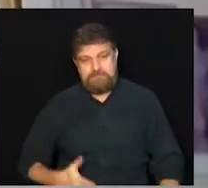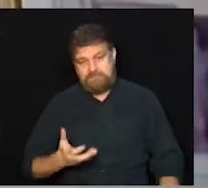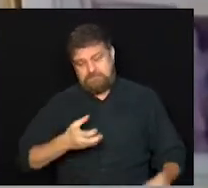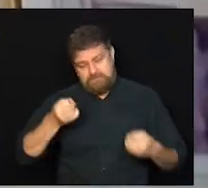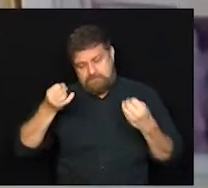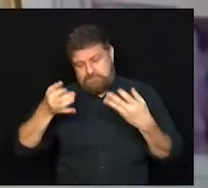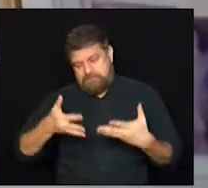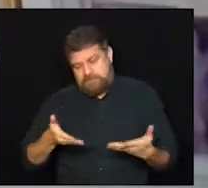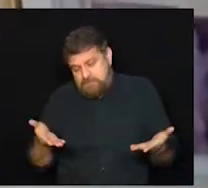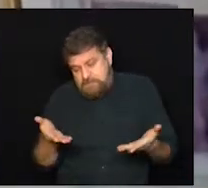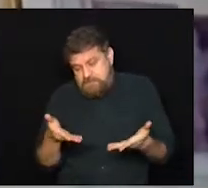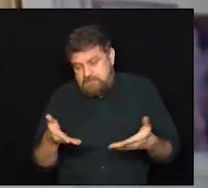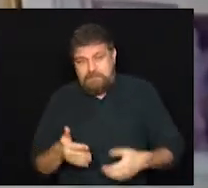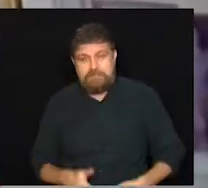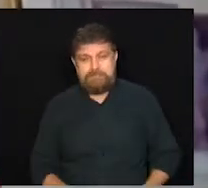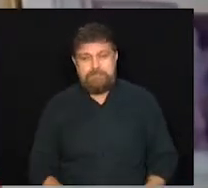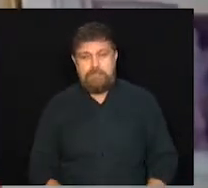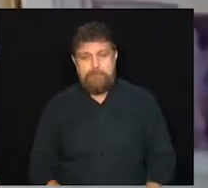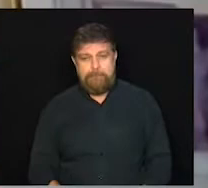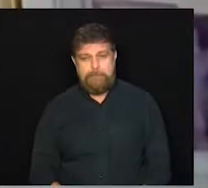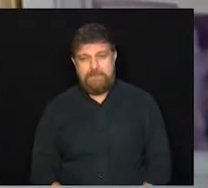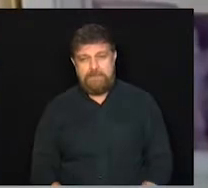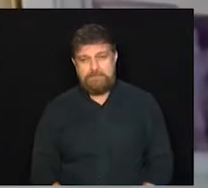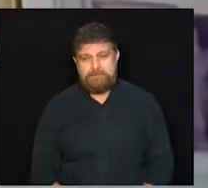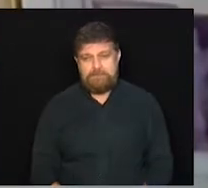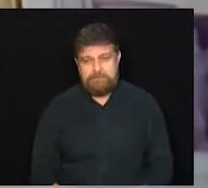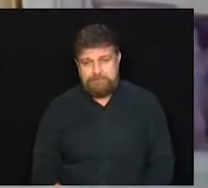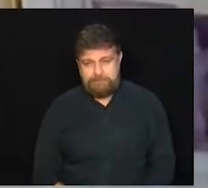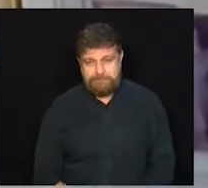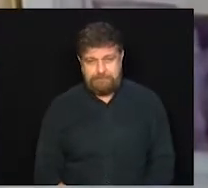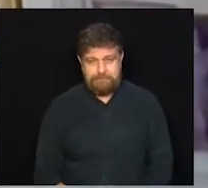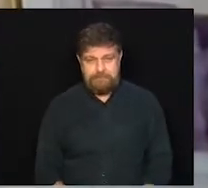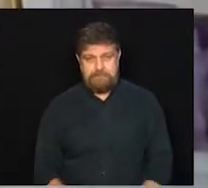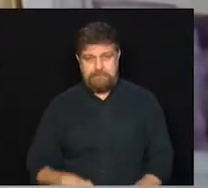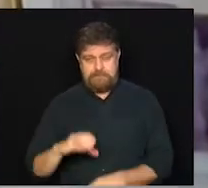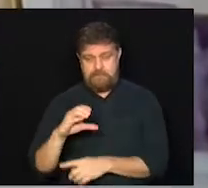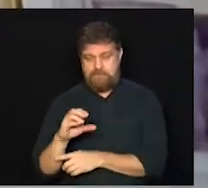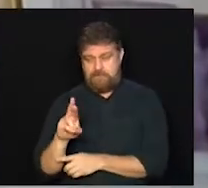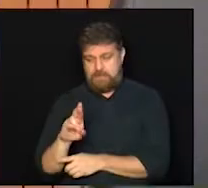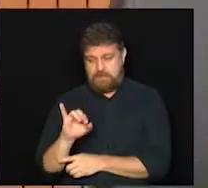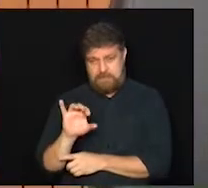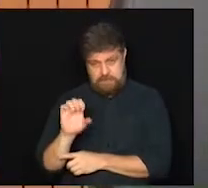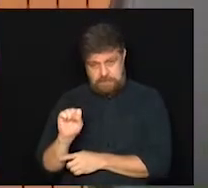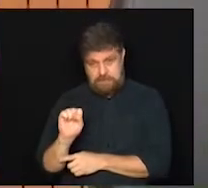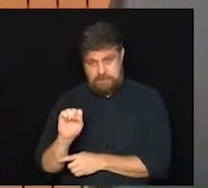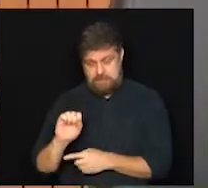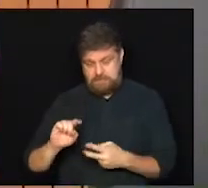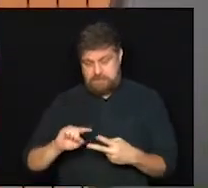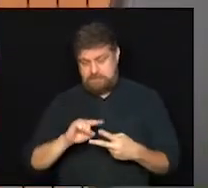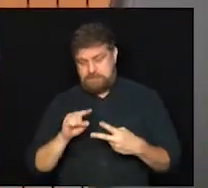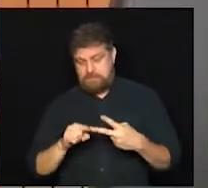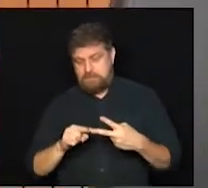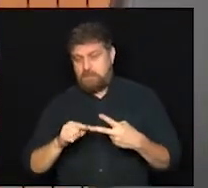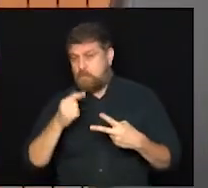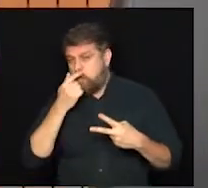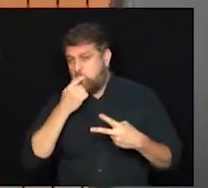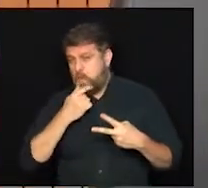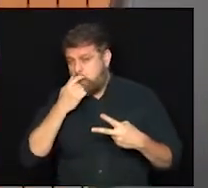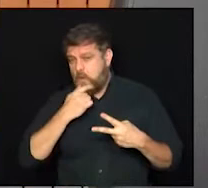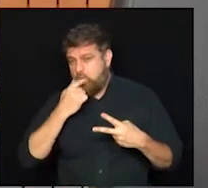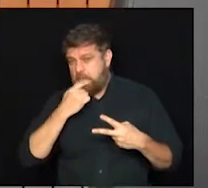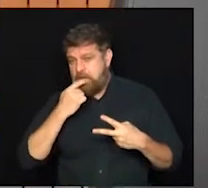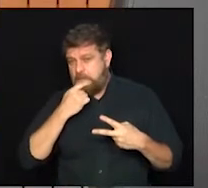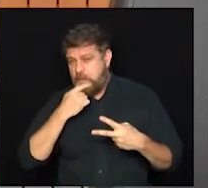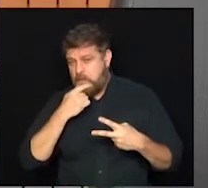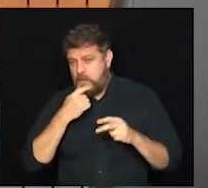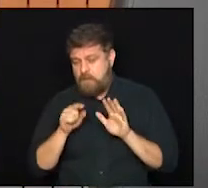momento. Legal. Eu passo agora para a Cris Oliveira e, na sequência, o vereador Marrom Cunha também vai fazer aí os seus comentários